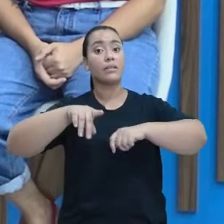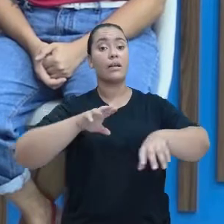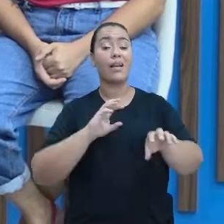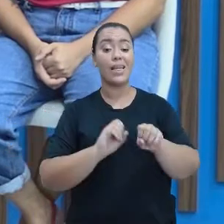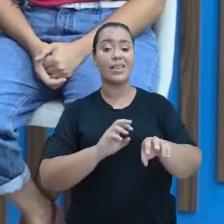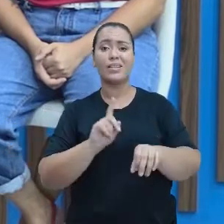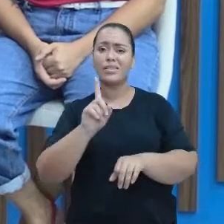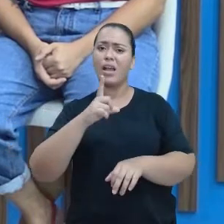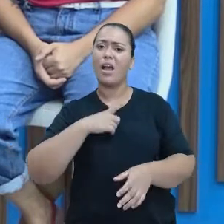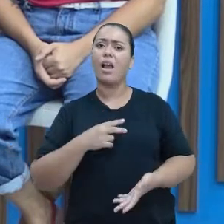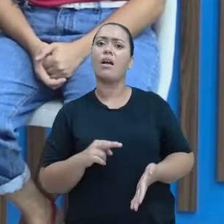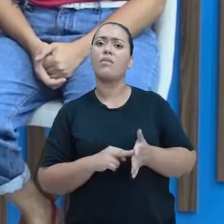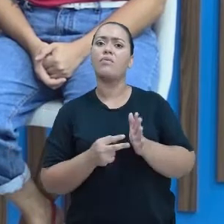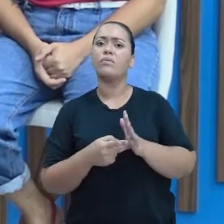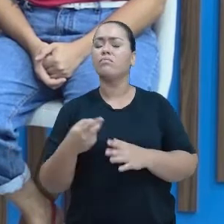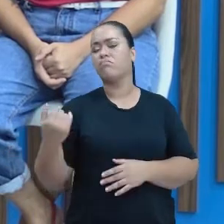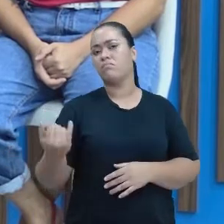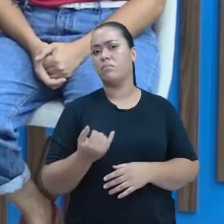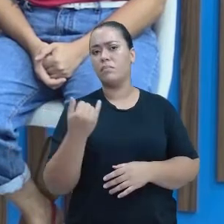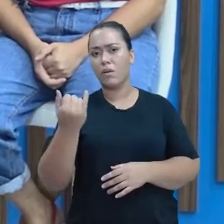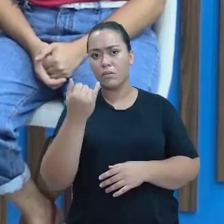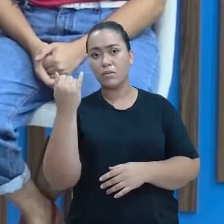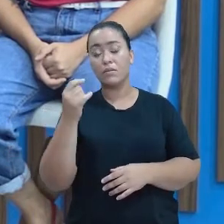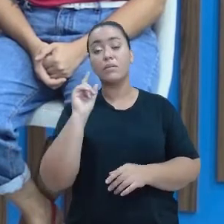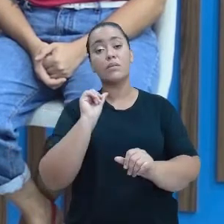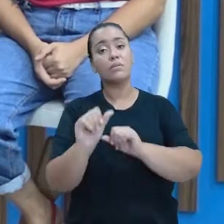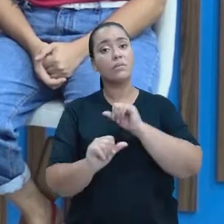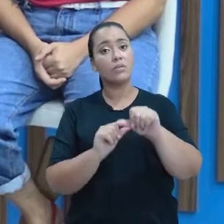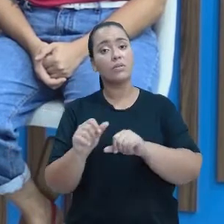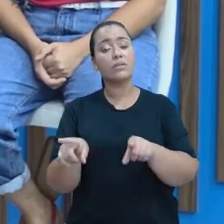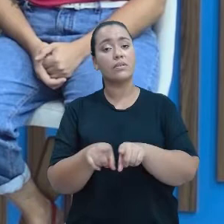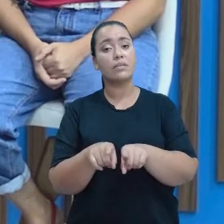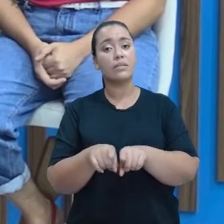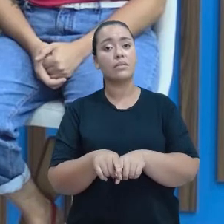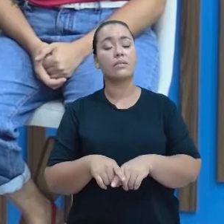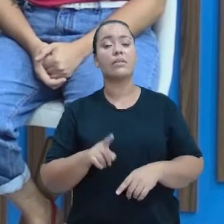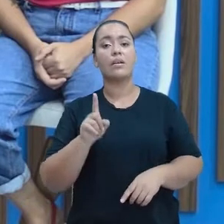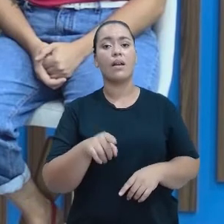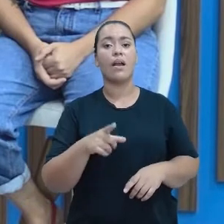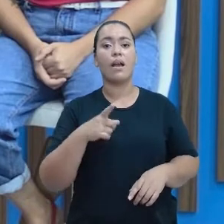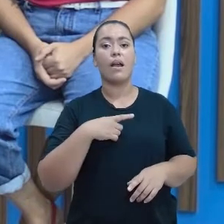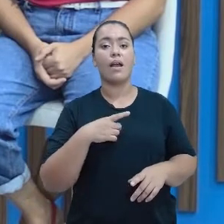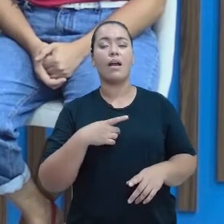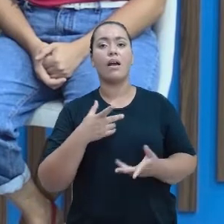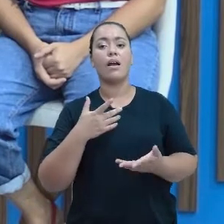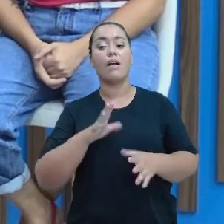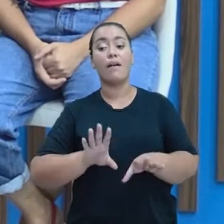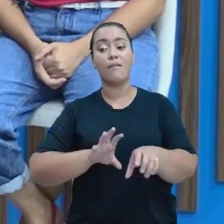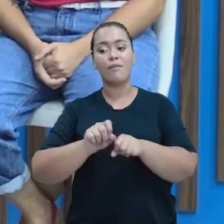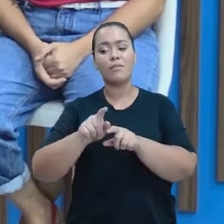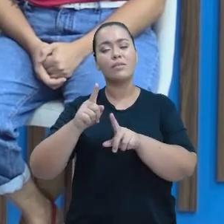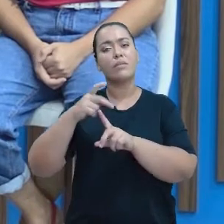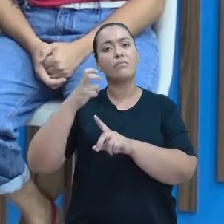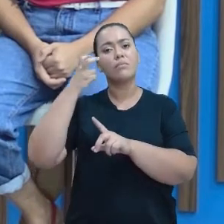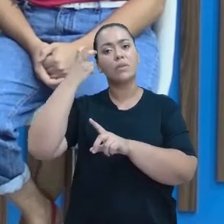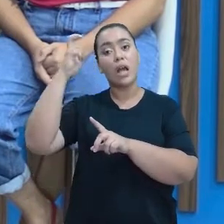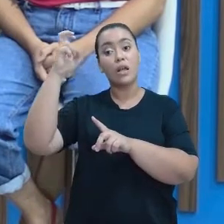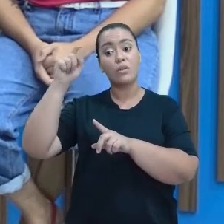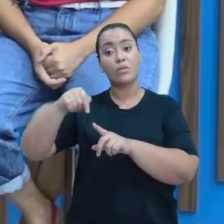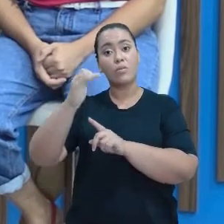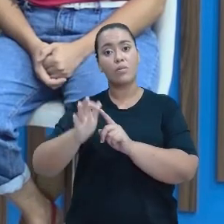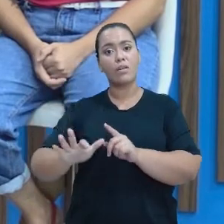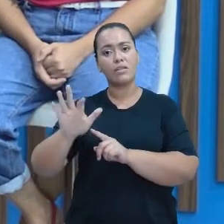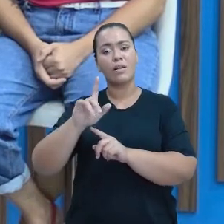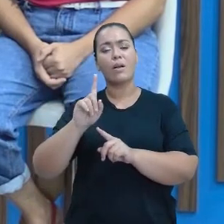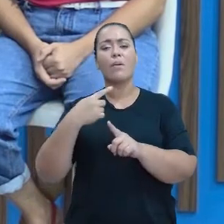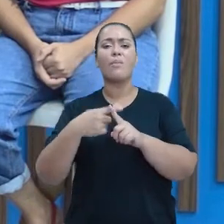uma função extremamente importante de modificar essa formação intelectual do brasileiro que é tão